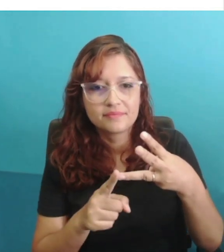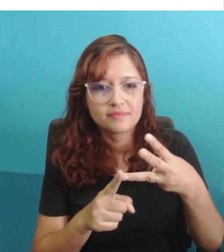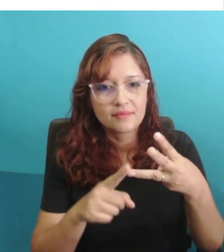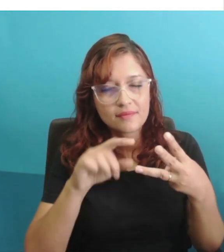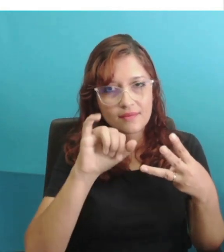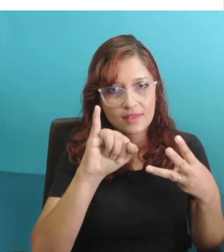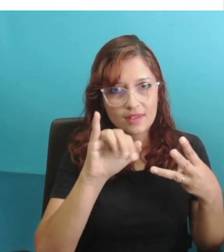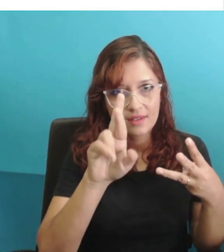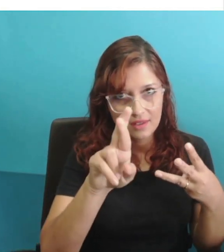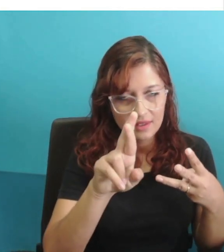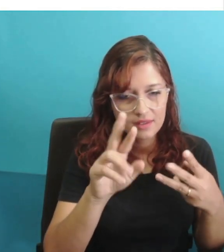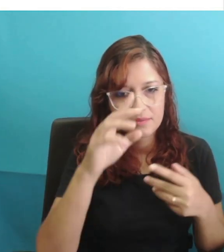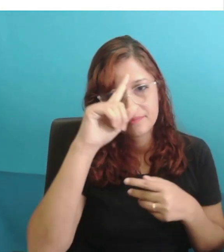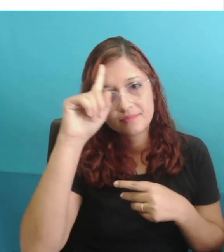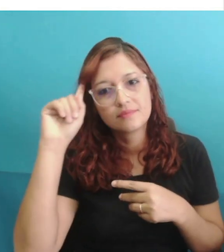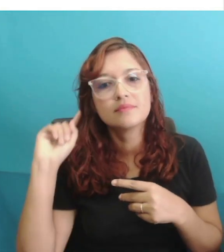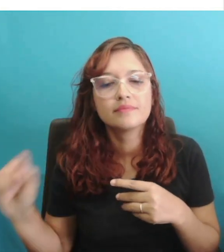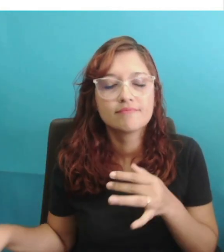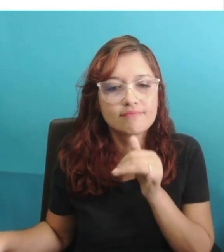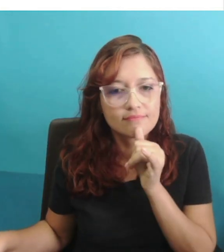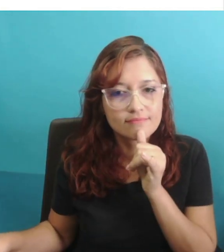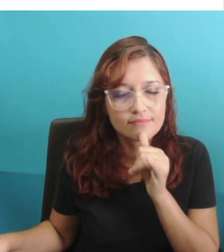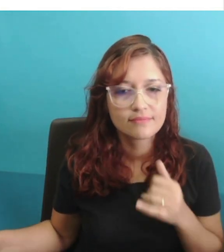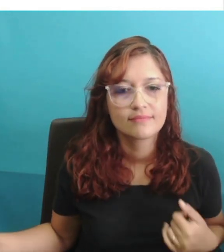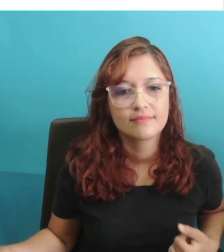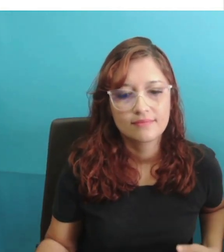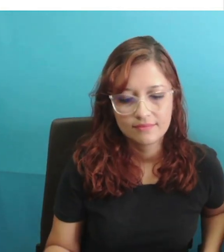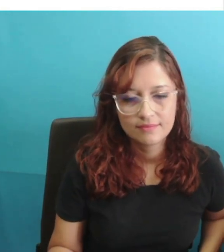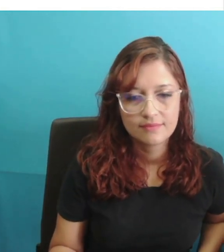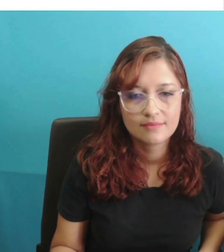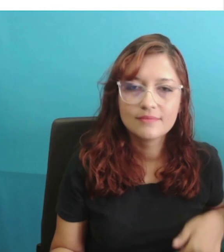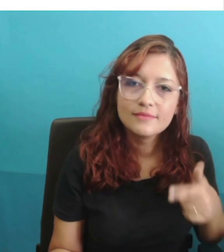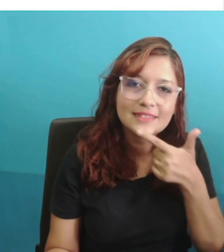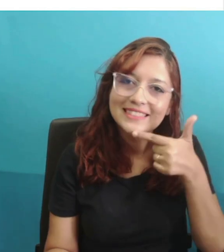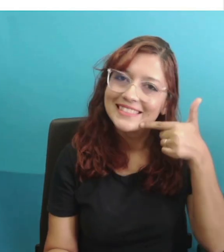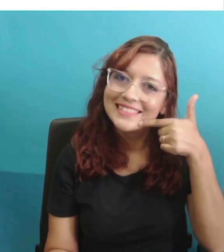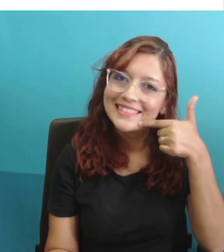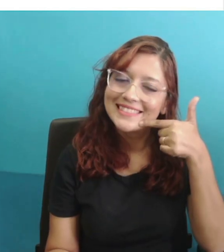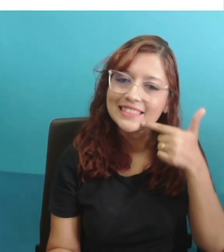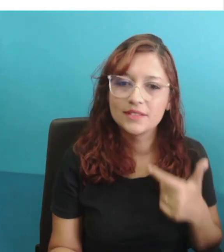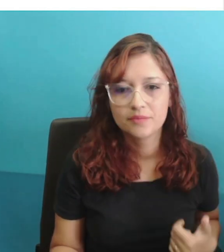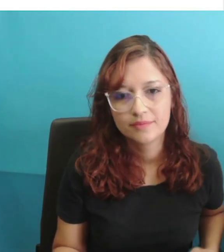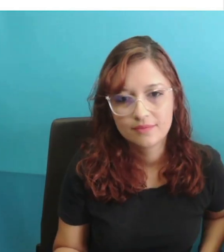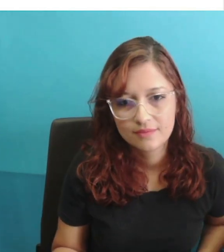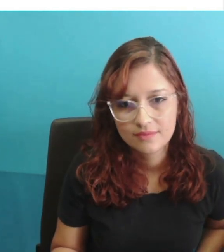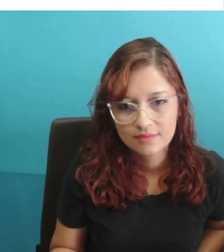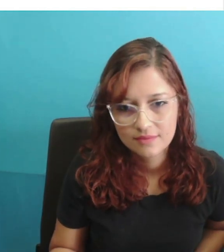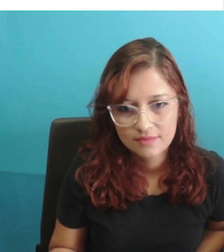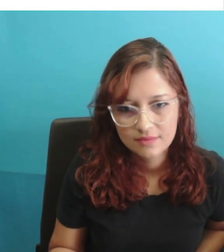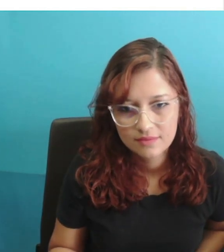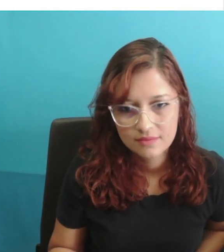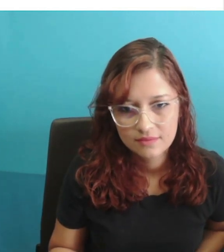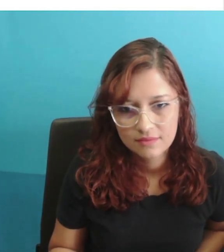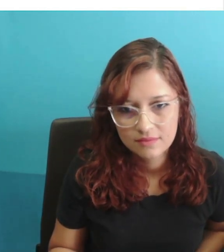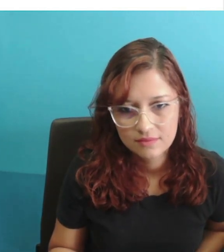E a terceira conjugação, IR. Por exemplo, sorrir,